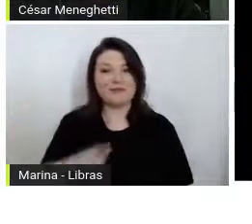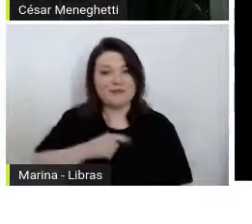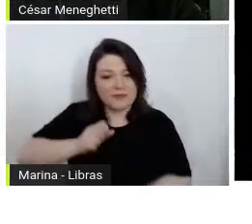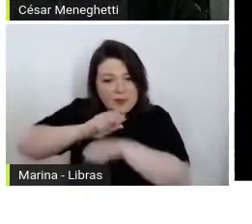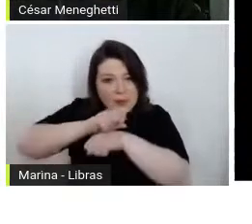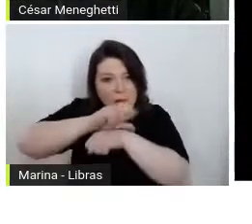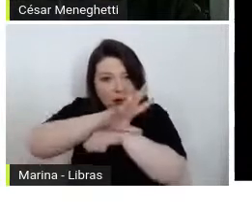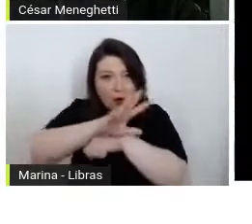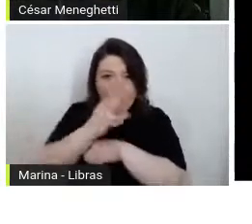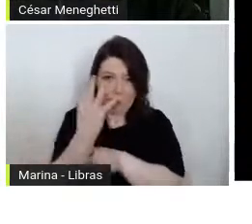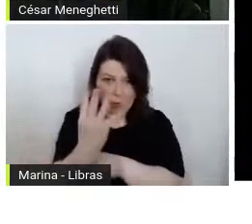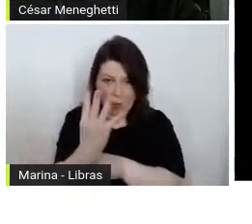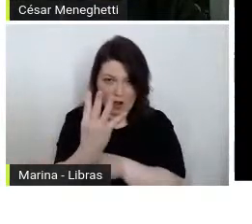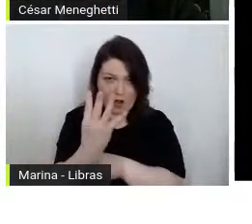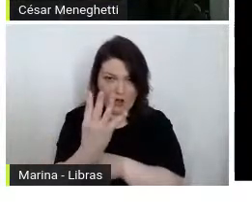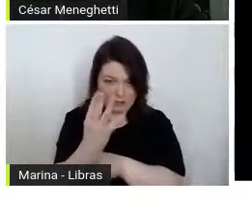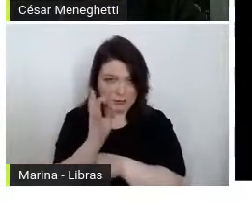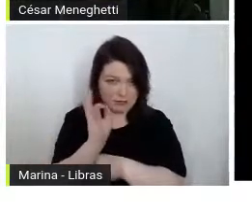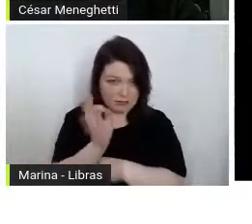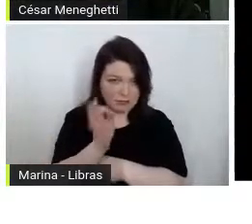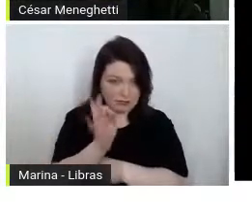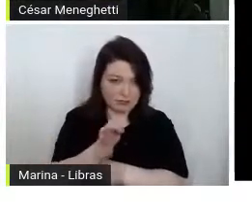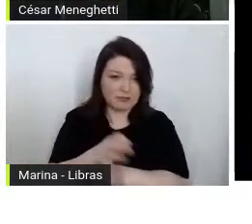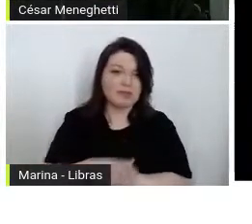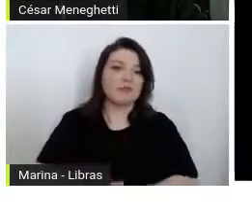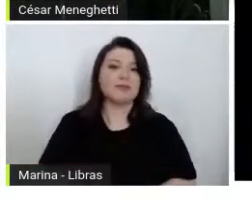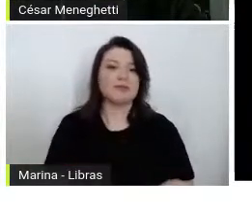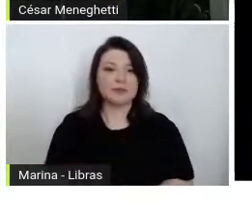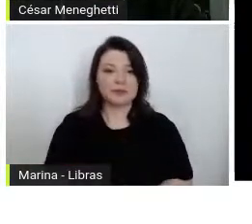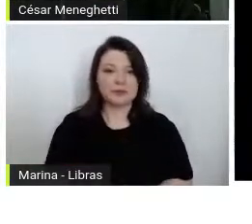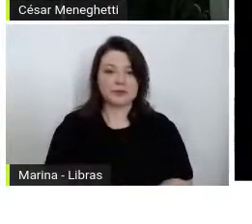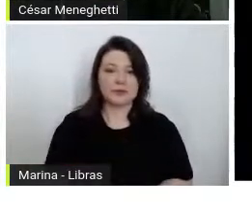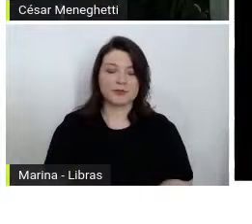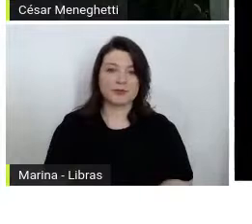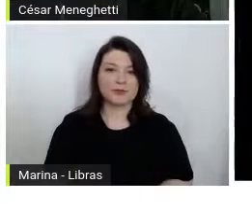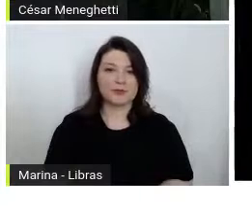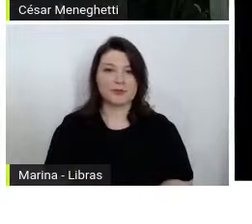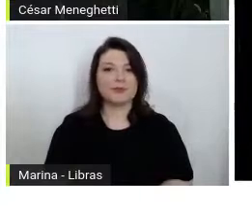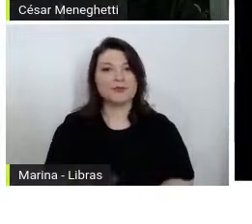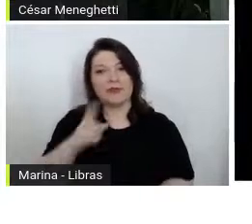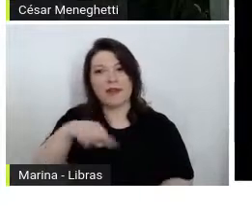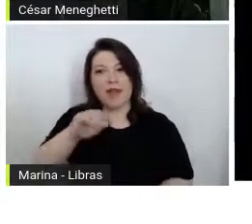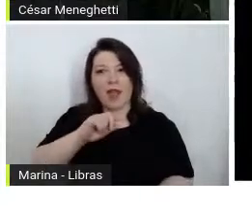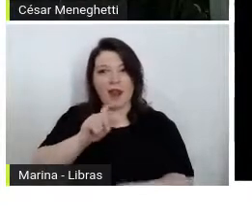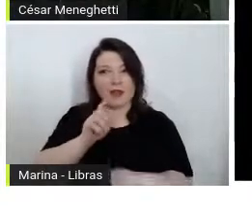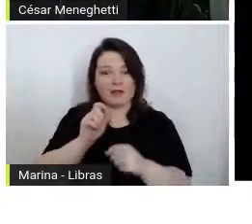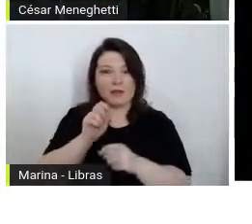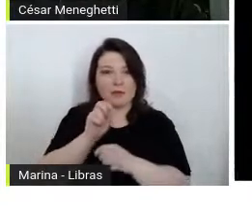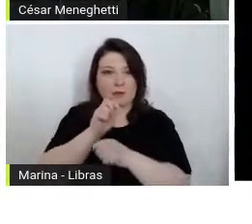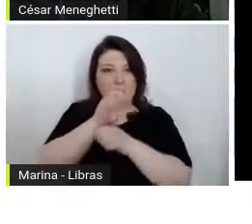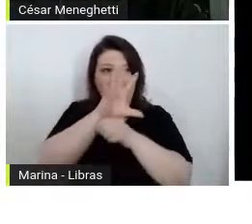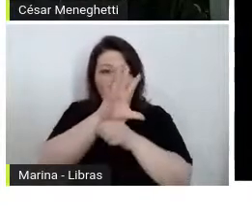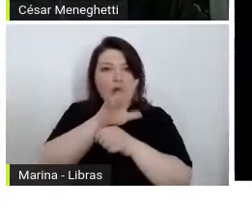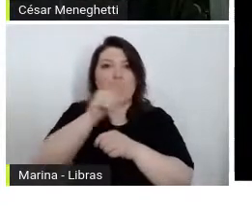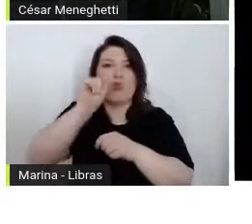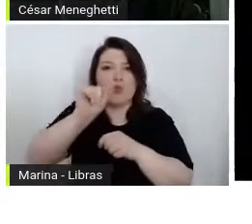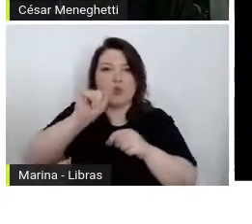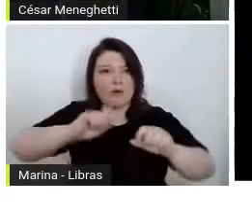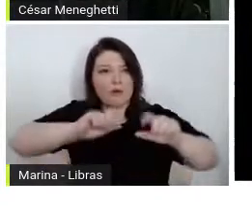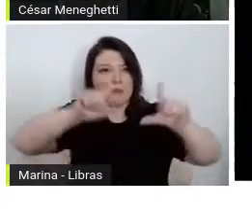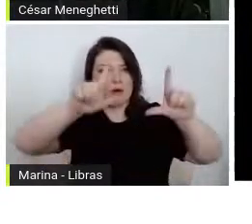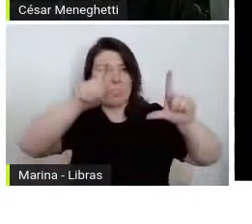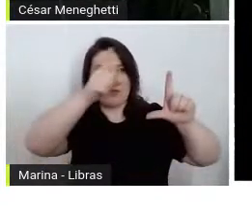Quatro projeções. projeções em contemporânea. E que elas ficam em looping, né? Esse looping Isso.